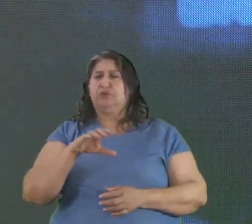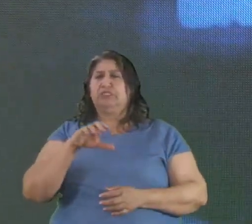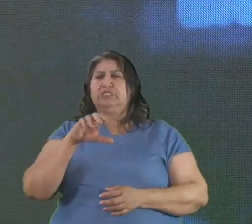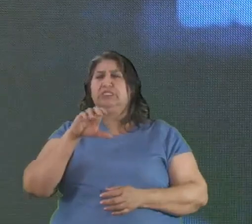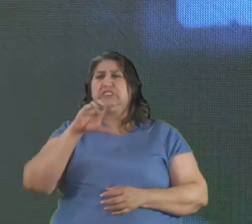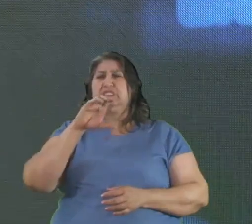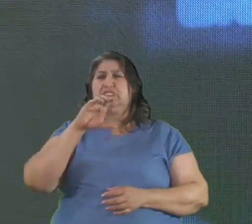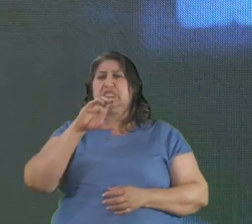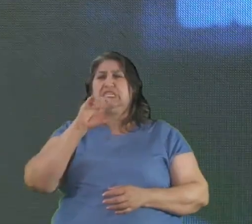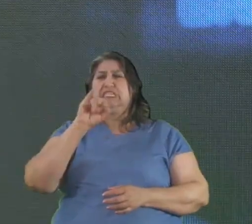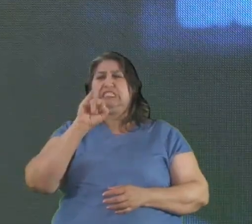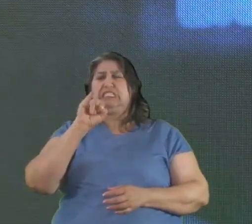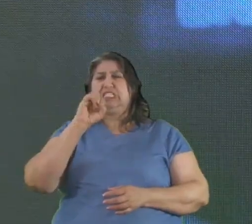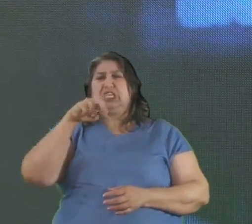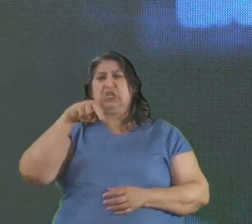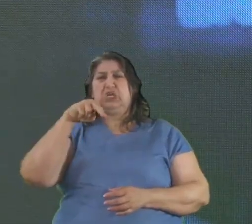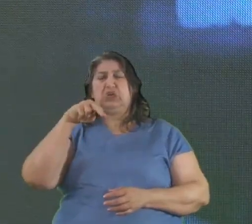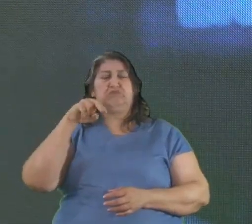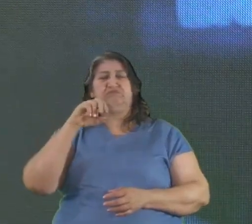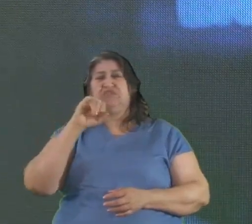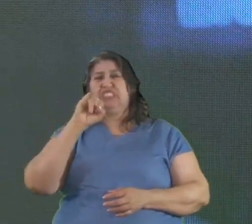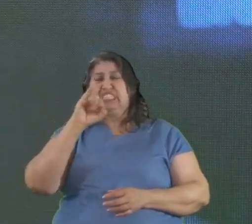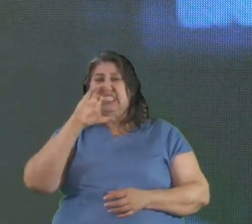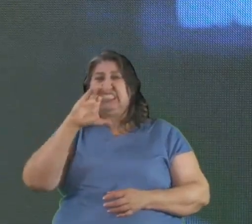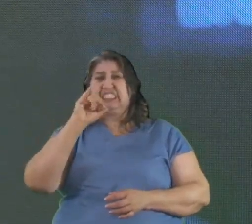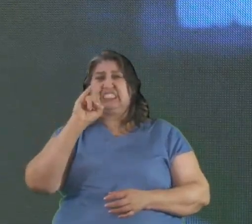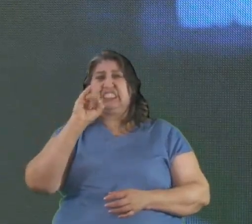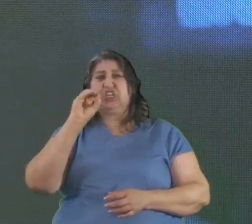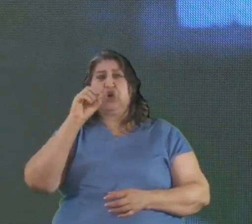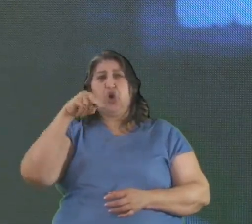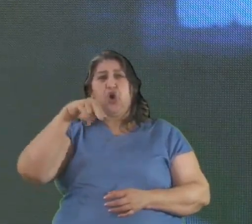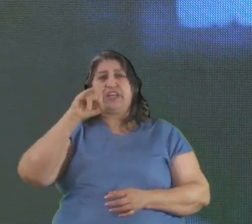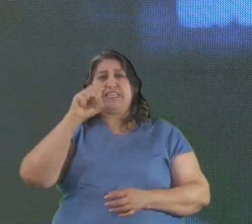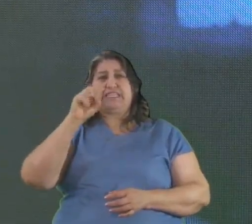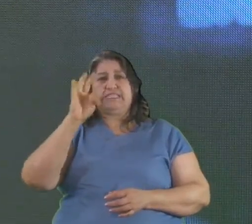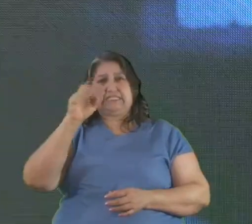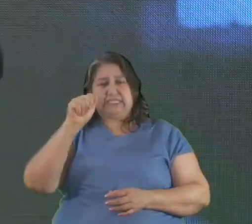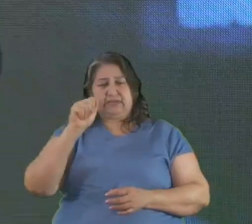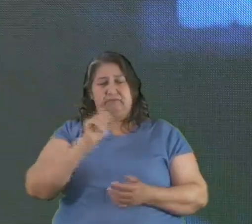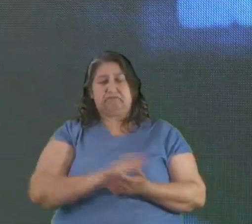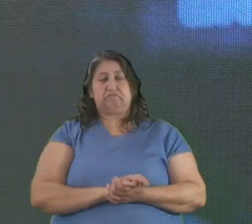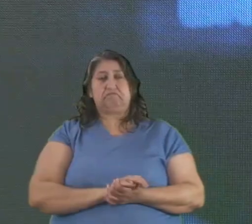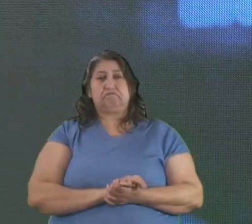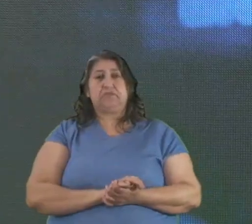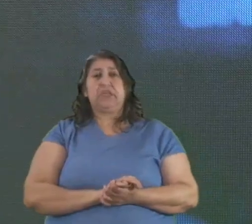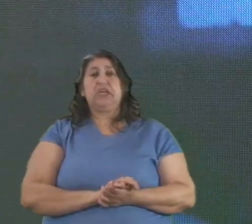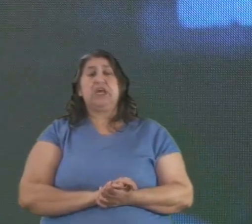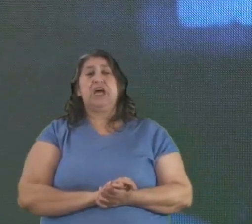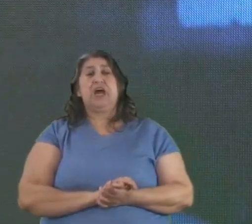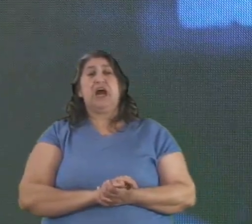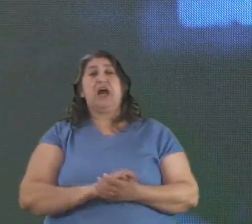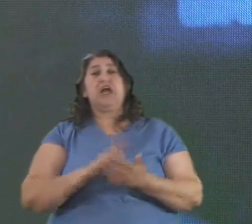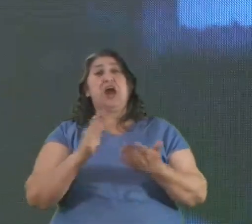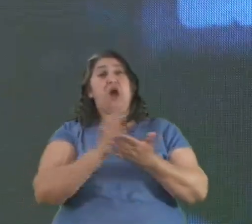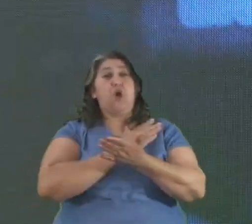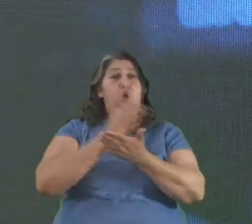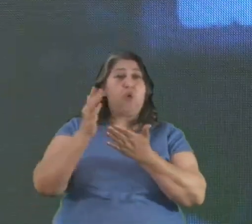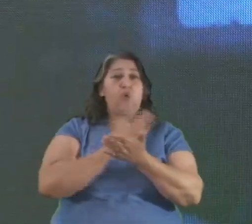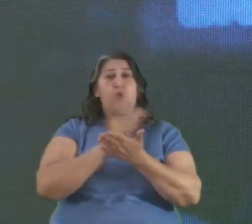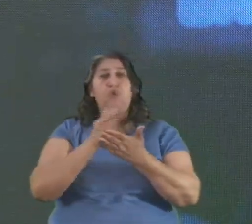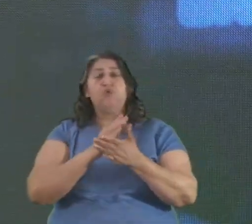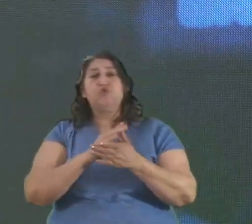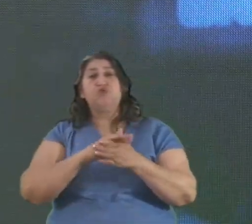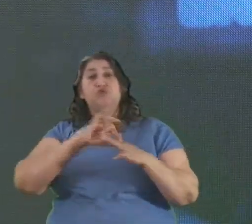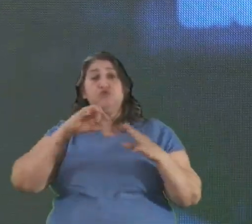deste movimento sionista? Que é o movimento sionista. Alguns judeus começaram a ter